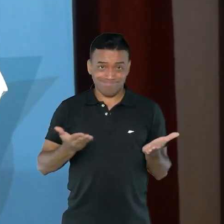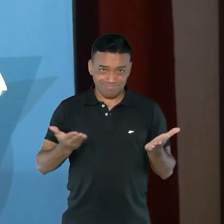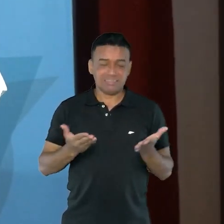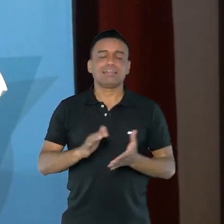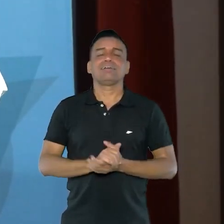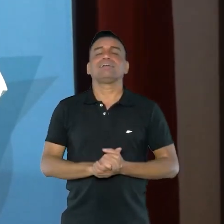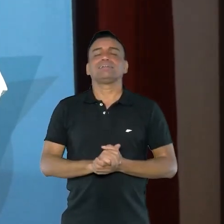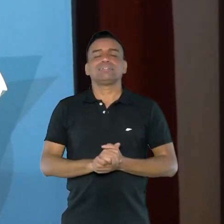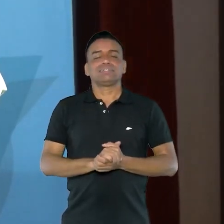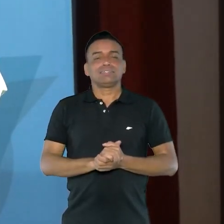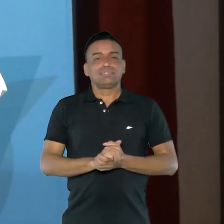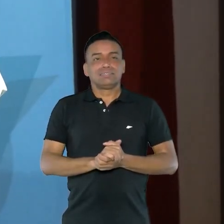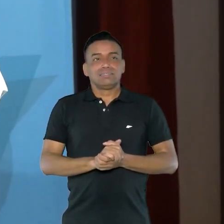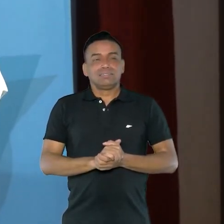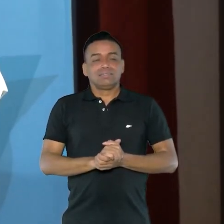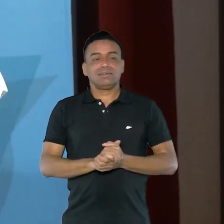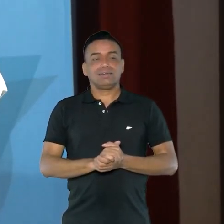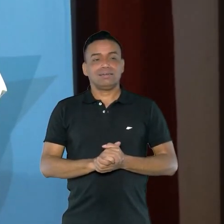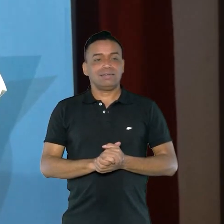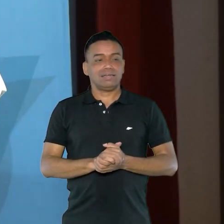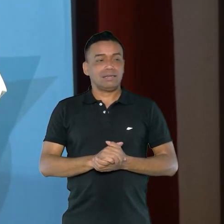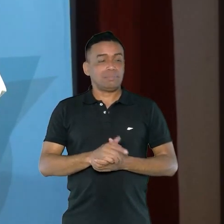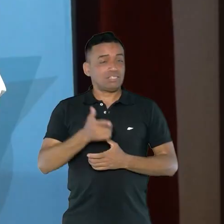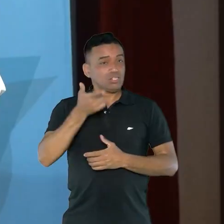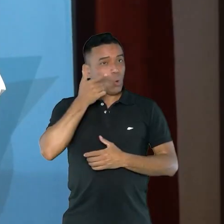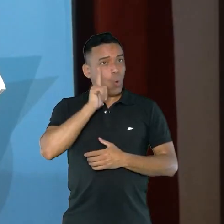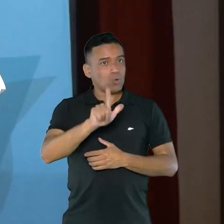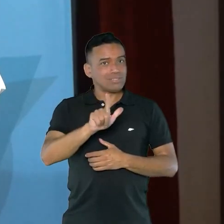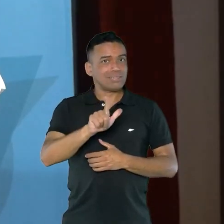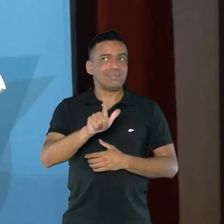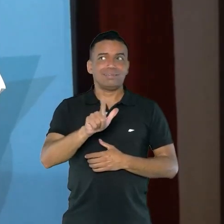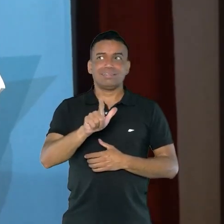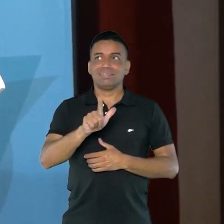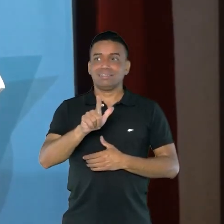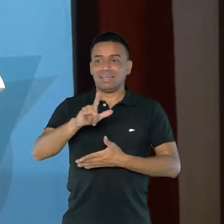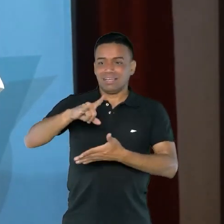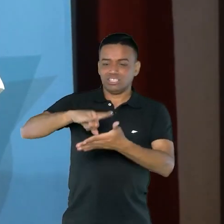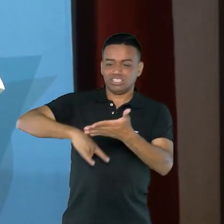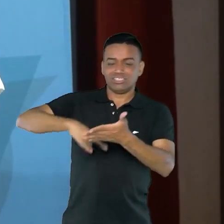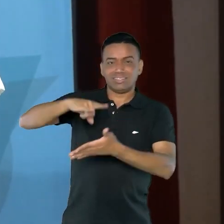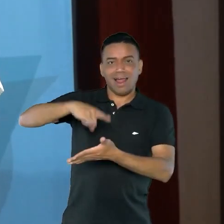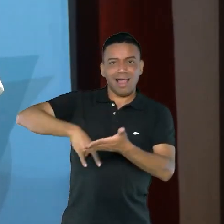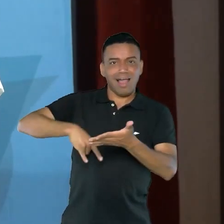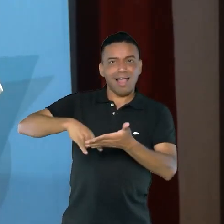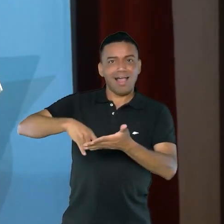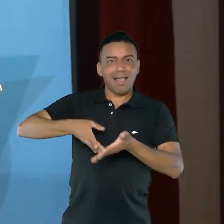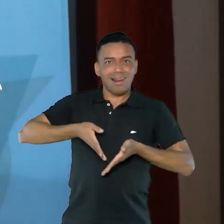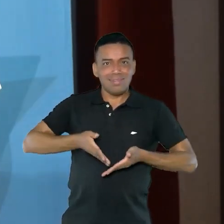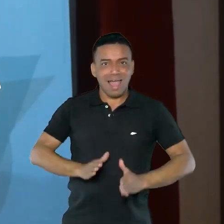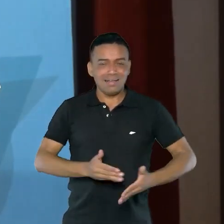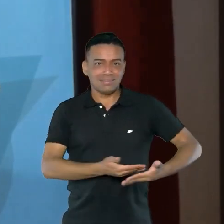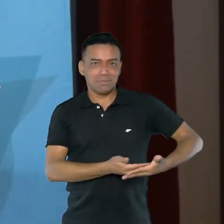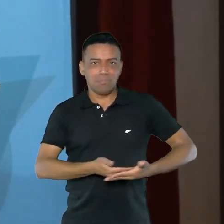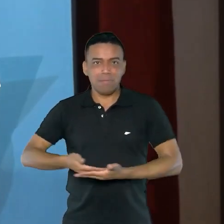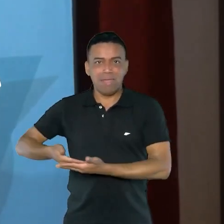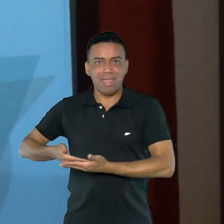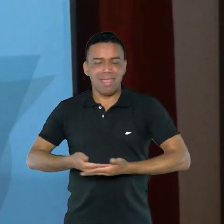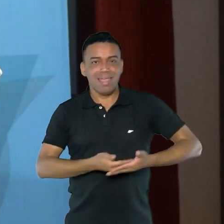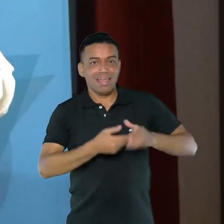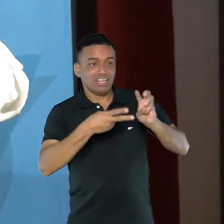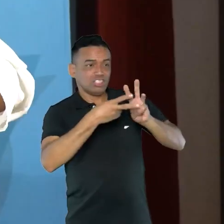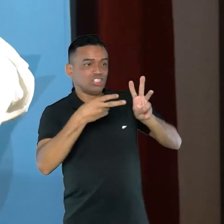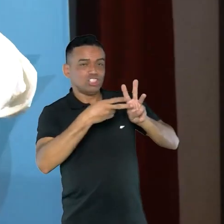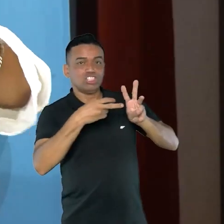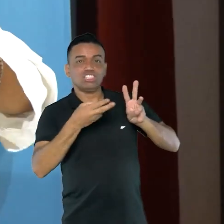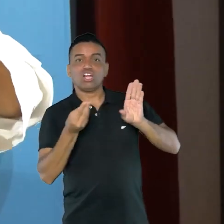bebezinhos indígenas nos nomes dos povos. Hoje já não tem nenhum impedimento legal para isso, além,